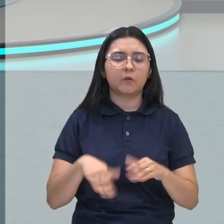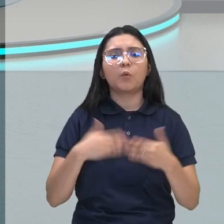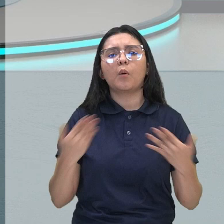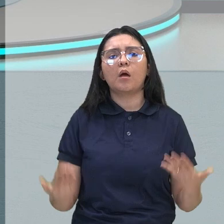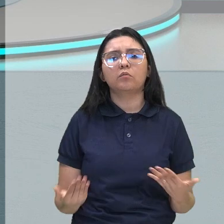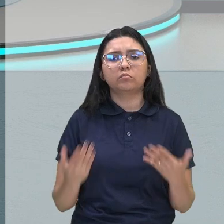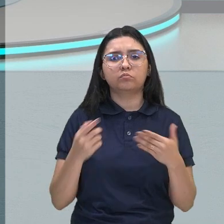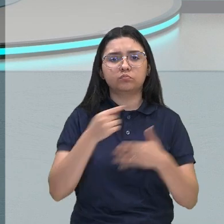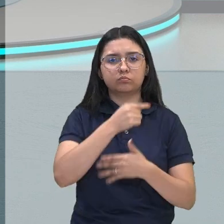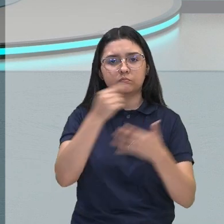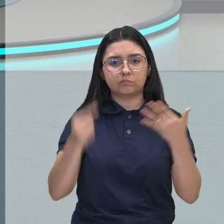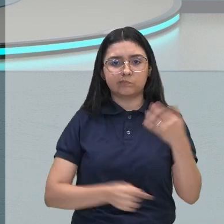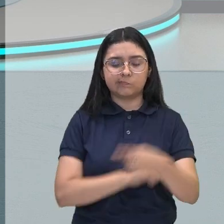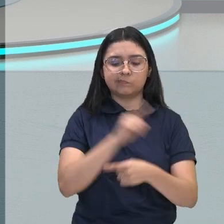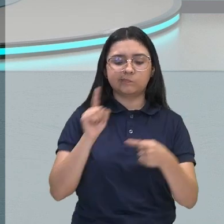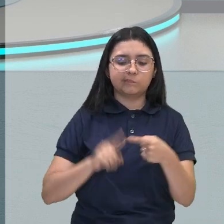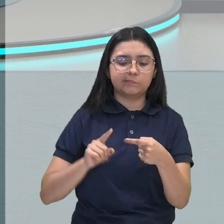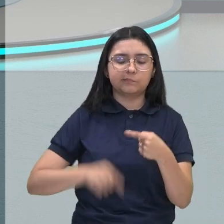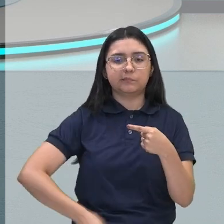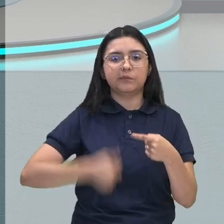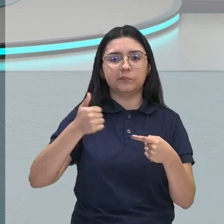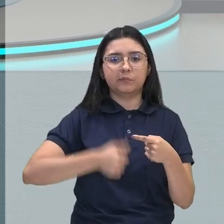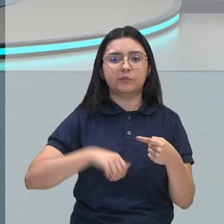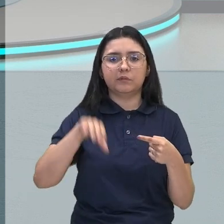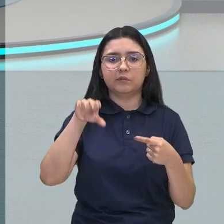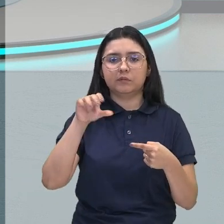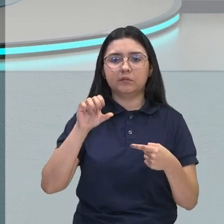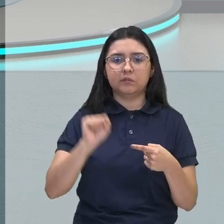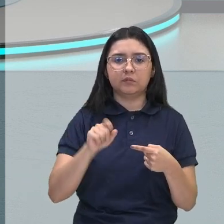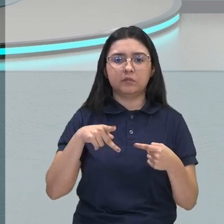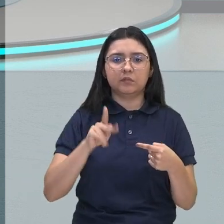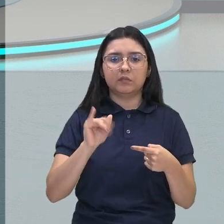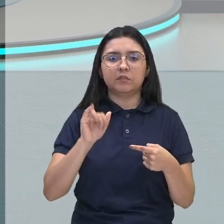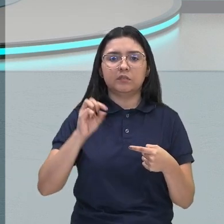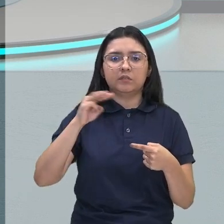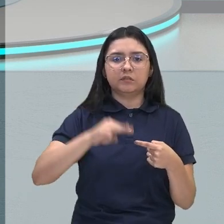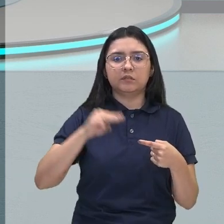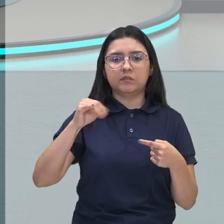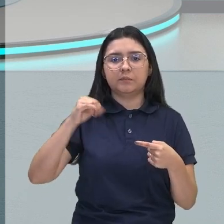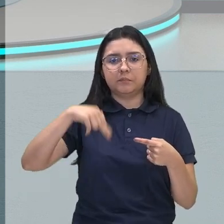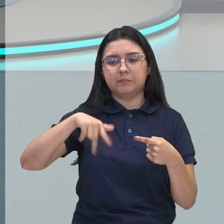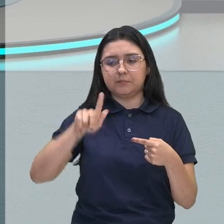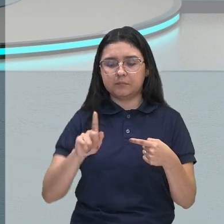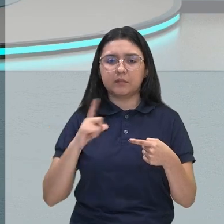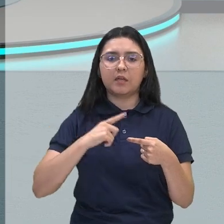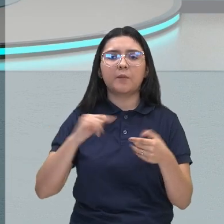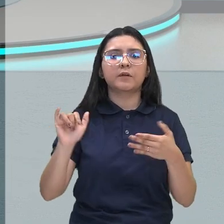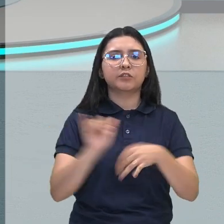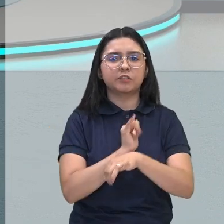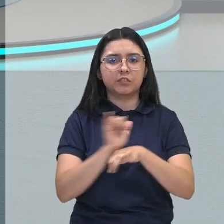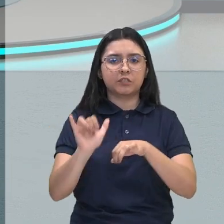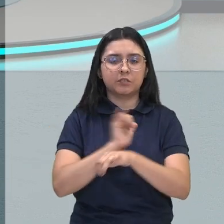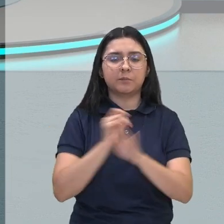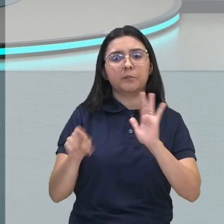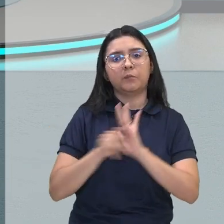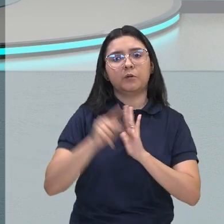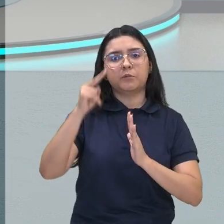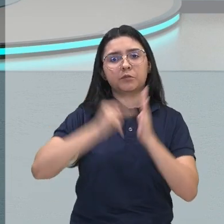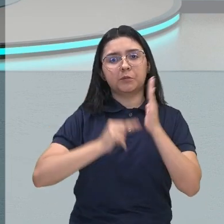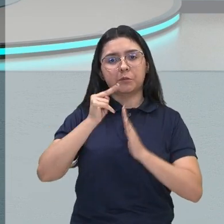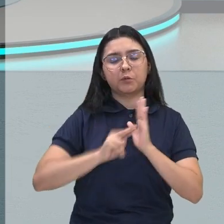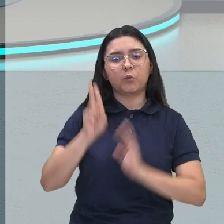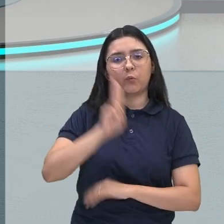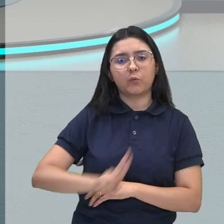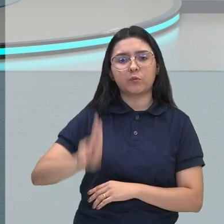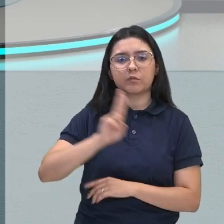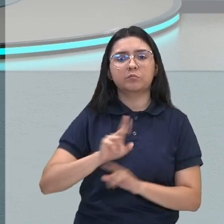são? A primeira que nós vimos foi o skimming. O que é o skimming? O skimming é uma estratégia de leitura que a gente utiliza